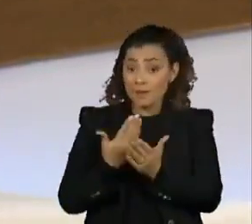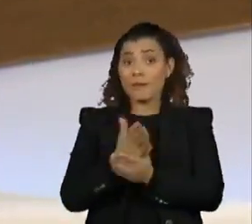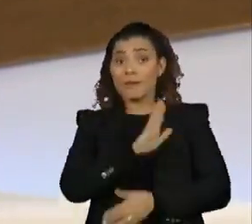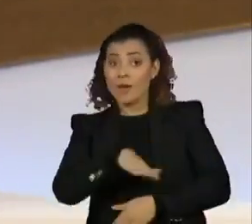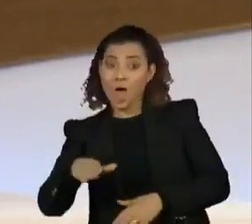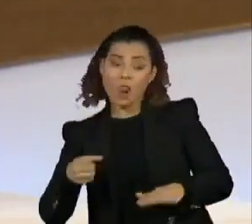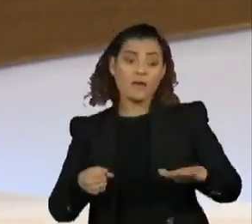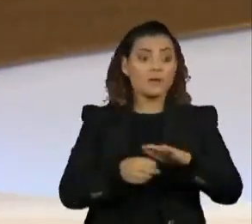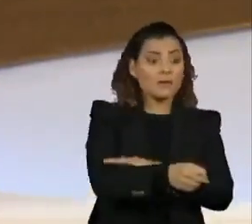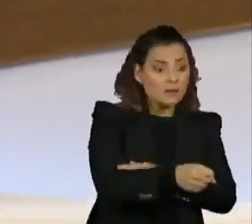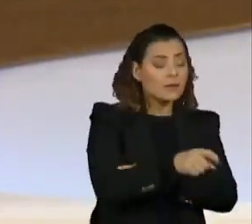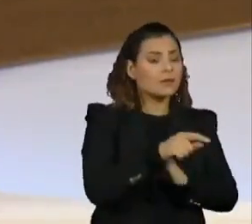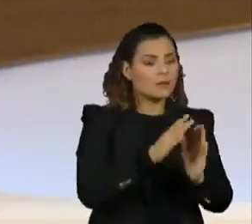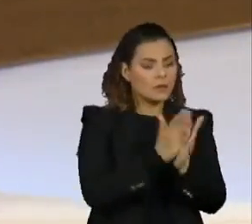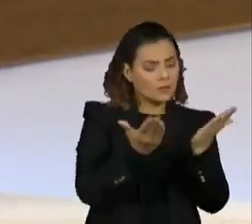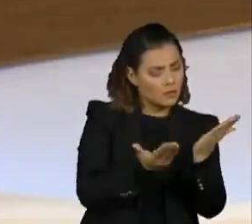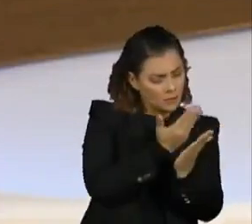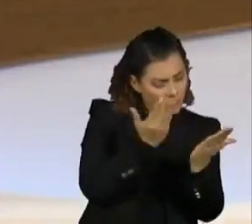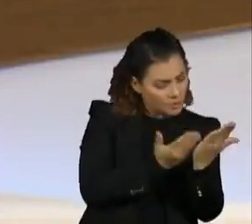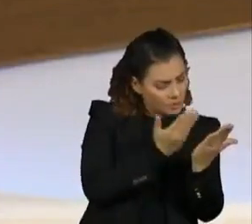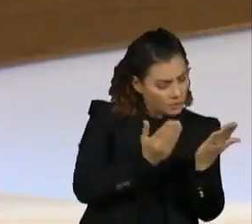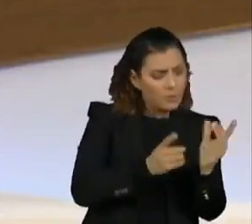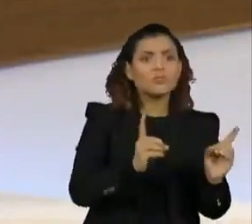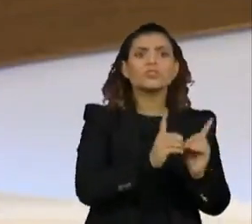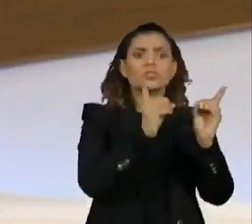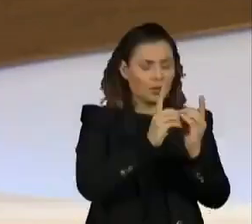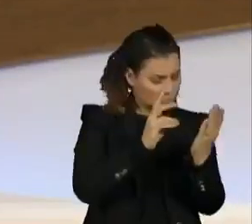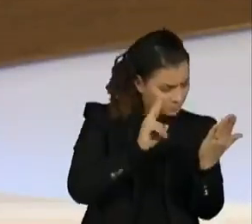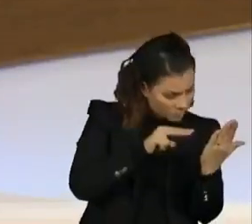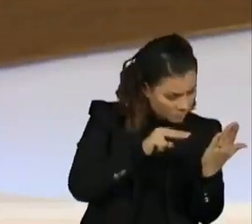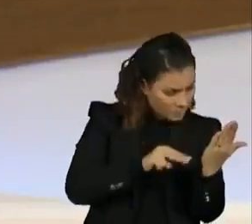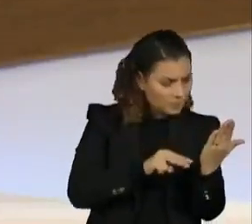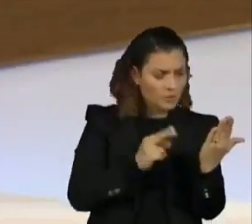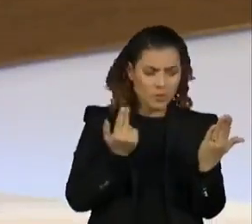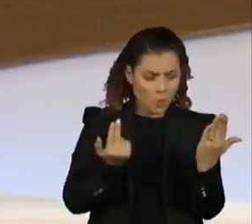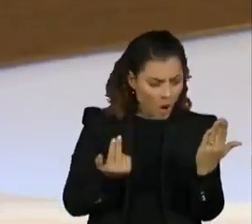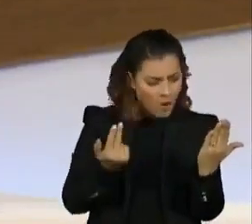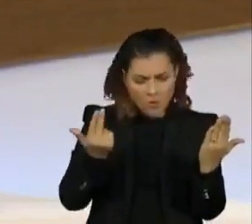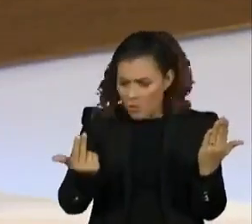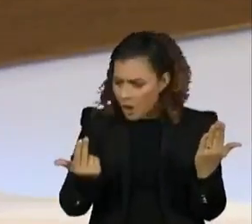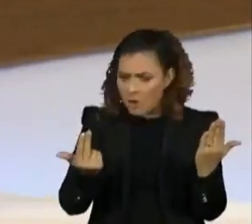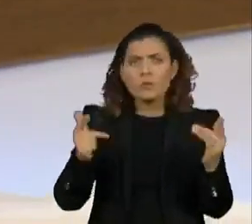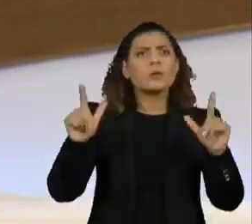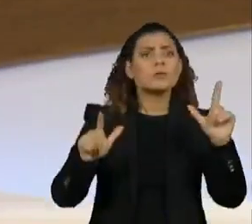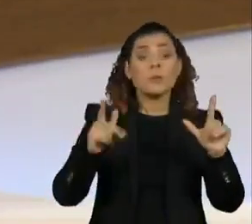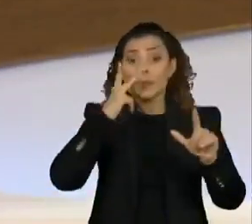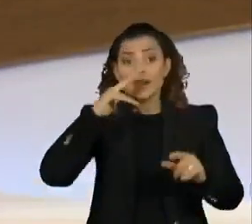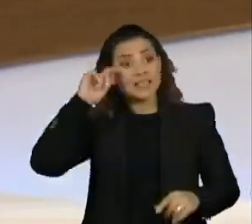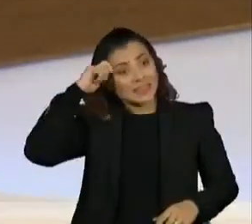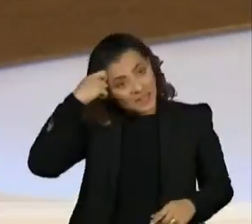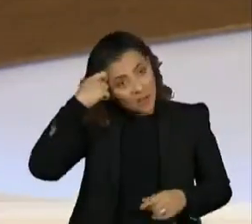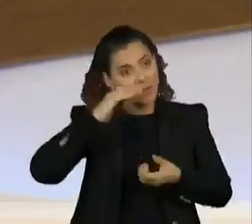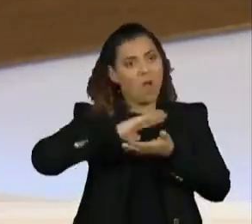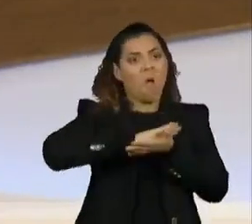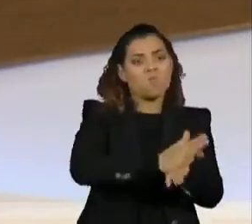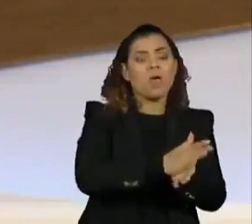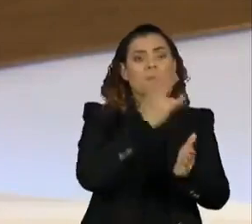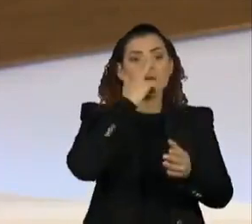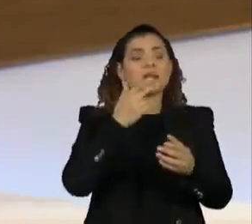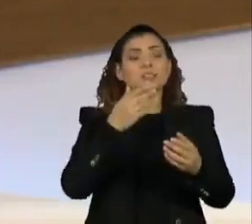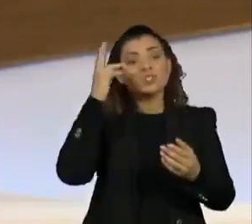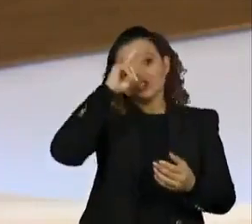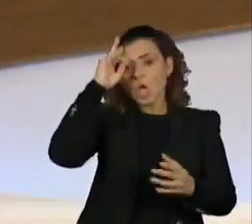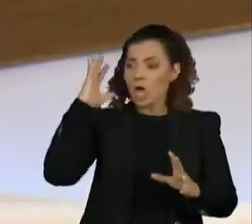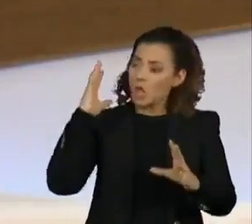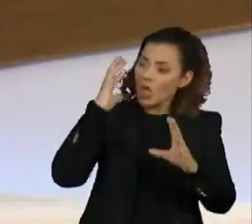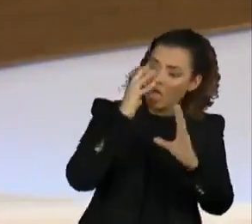e abre os livros didáticos, o mesmo viés racial está ali. Os negros, foram apagados da história, enquanto isso a